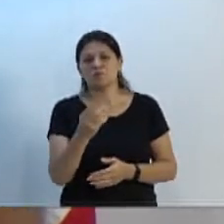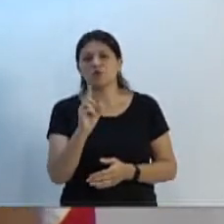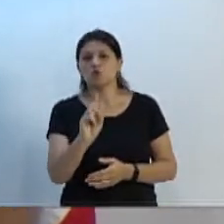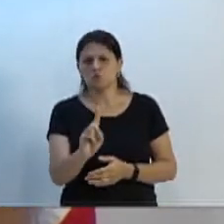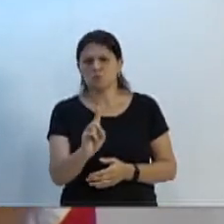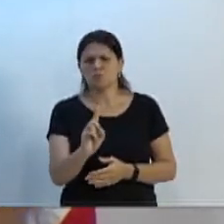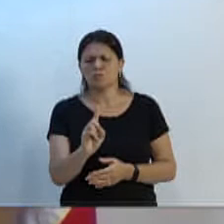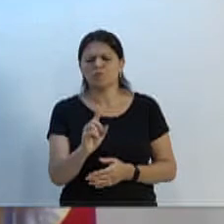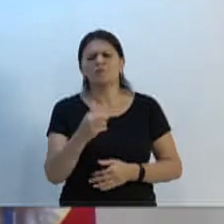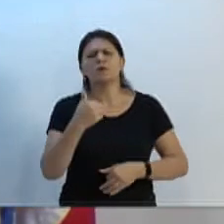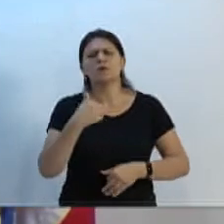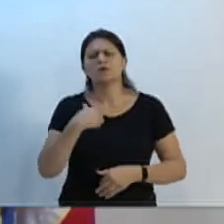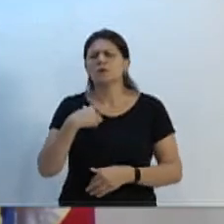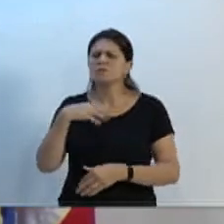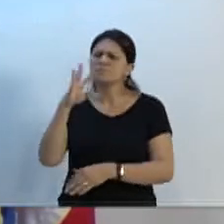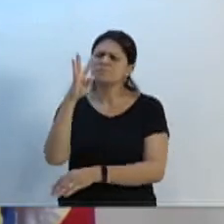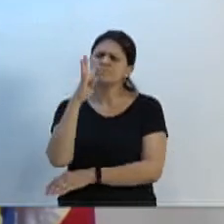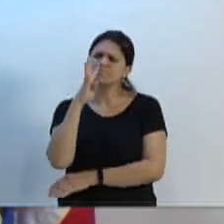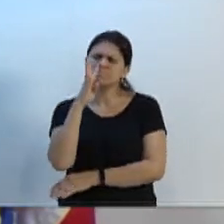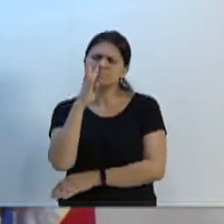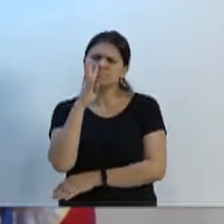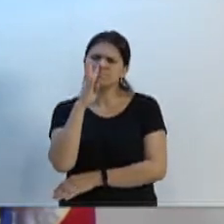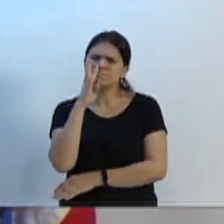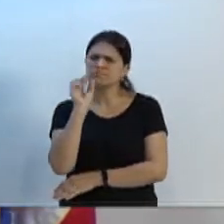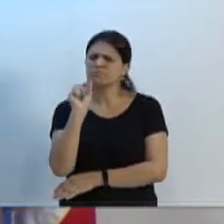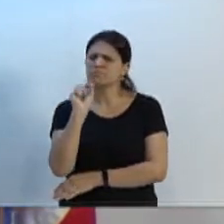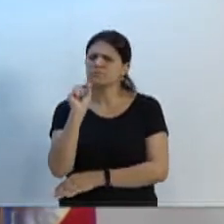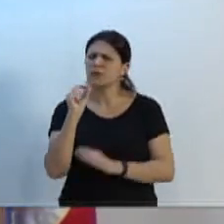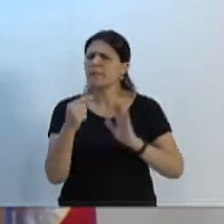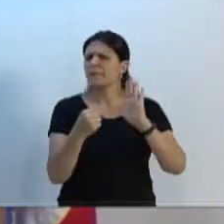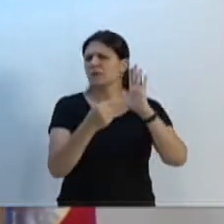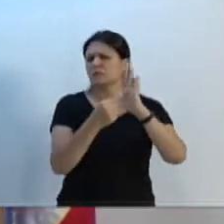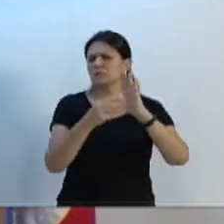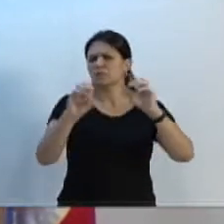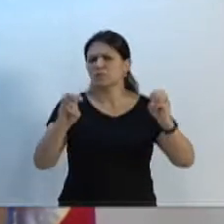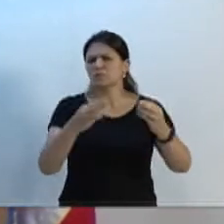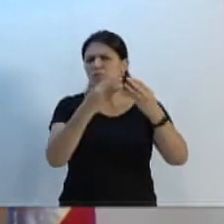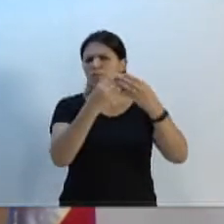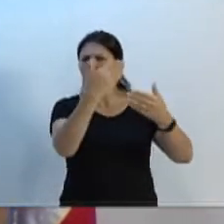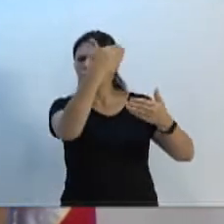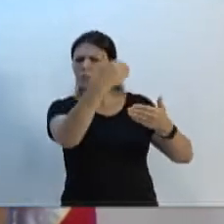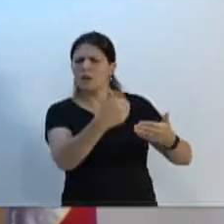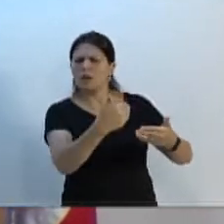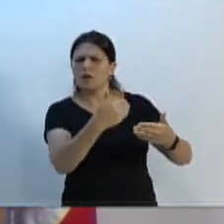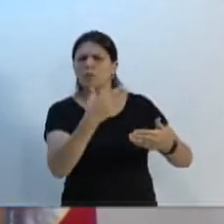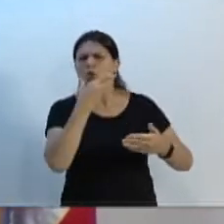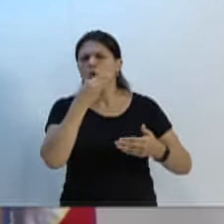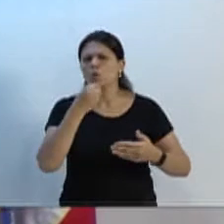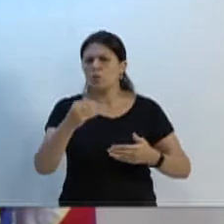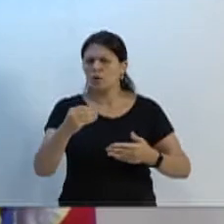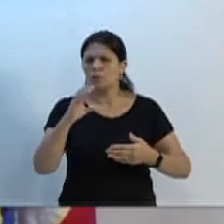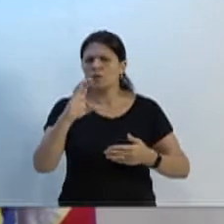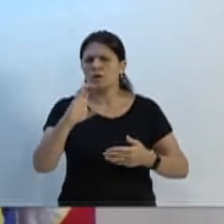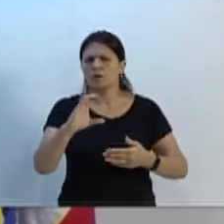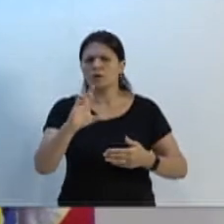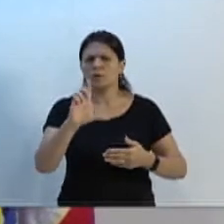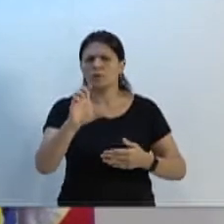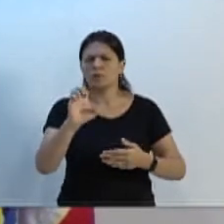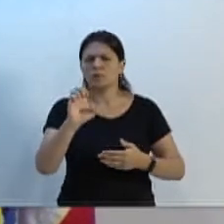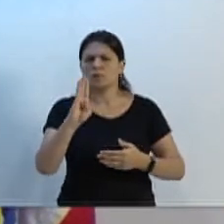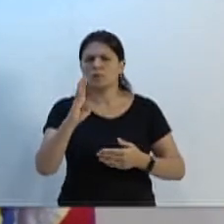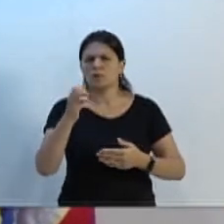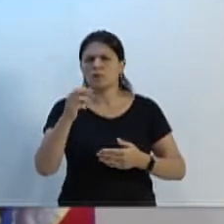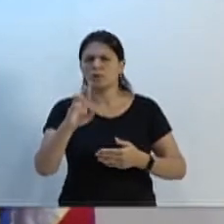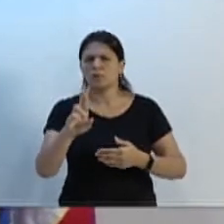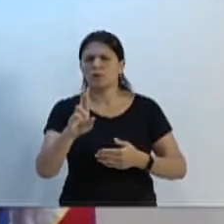na apresentação feita pelo senhor cléber foi de que e que me